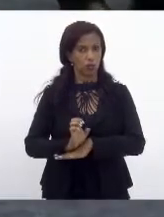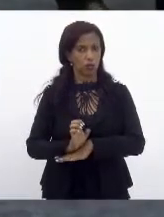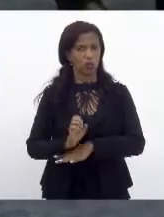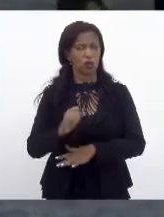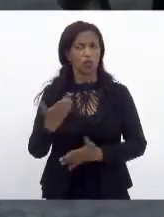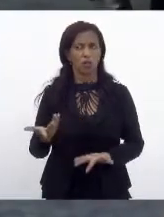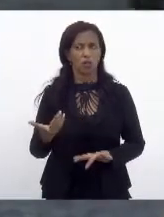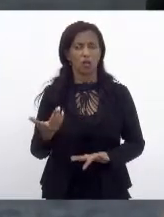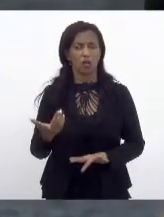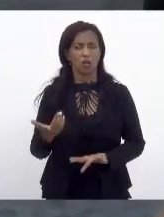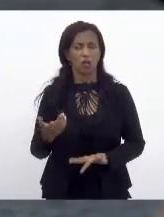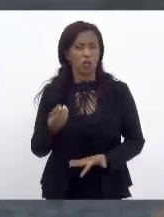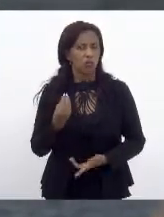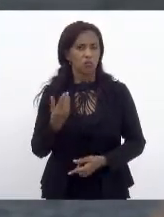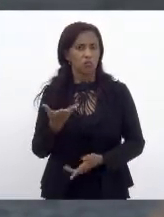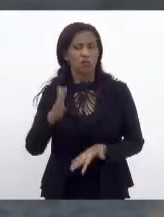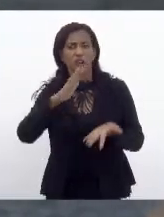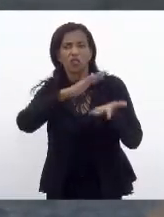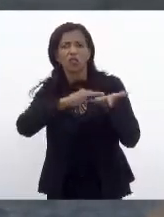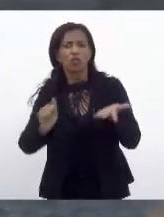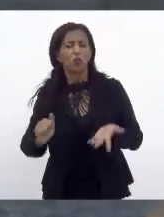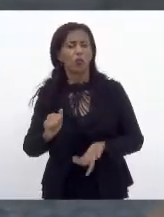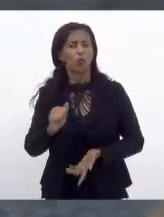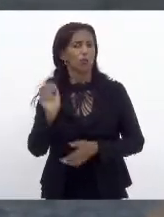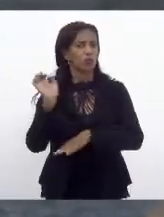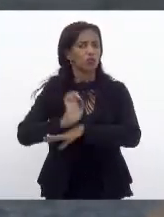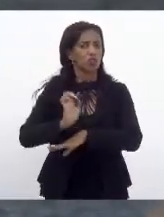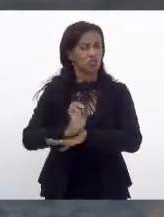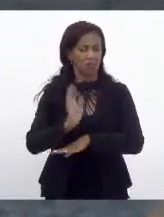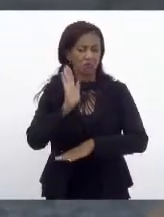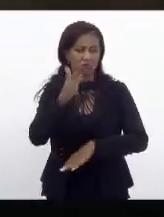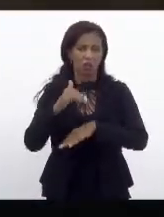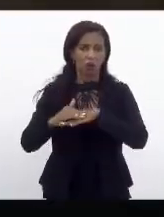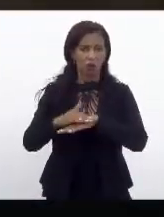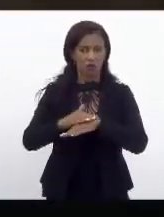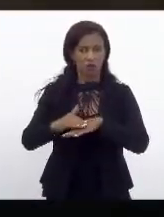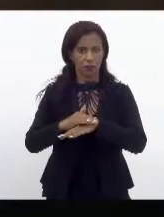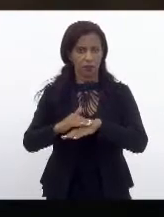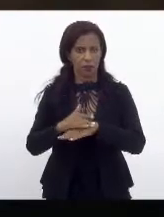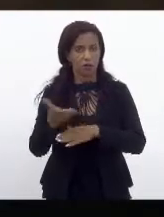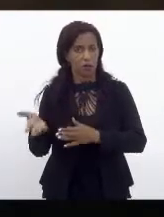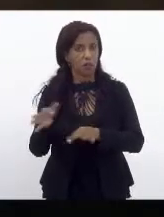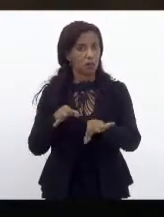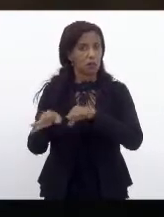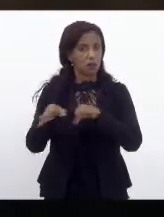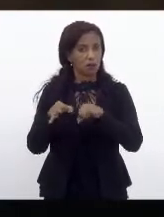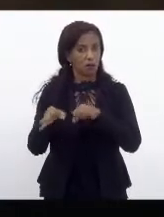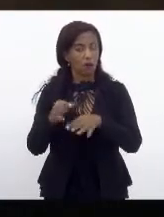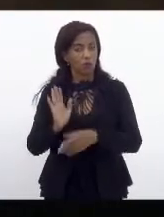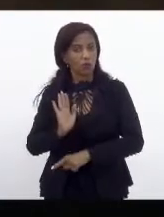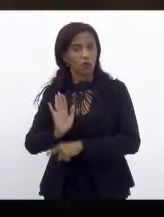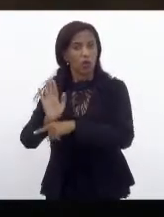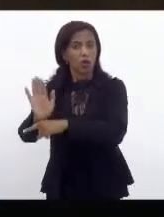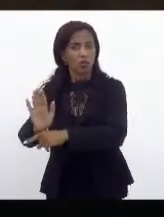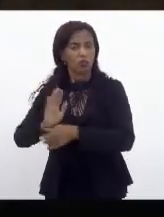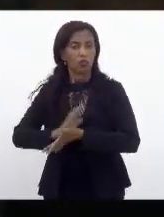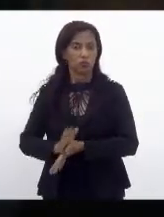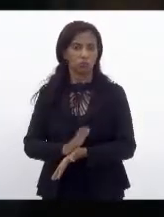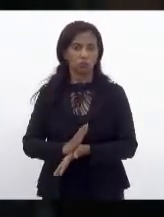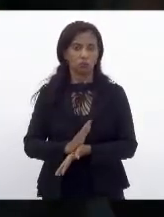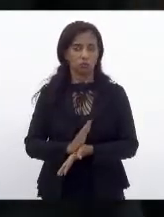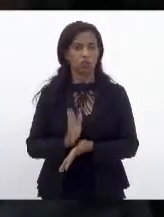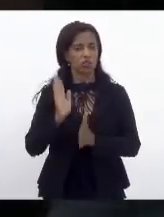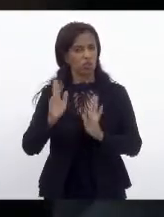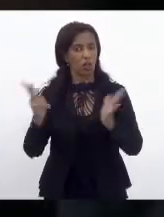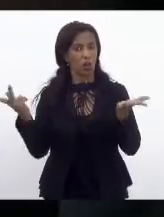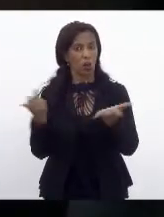8 horas. Isso não vai onerar o Estado, não onera o Estado, nós estávamos conversando sobre isso. Isso é uma forma de compensar essa covardia que